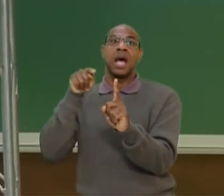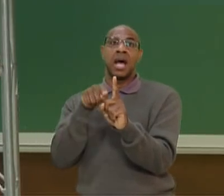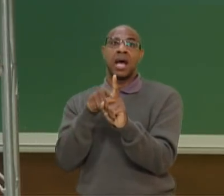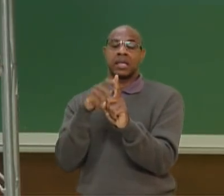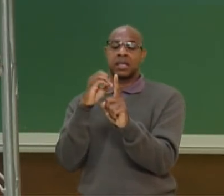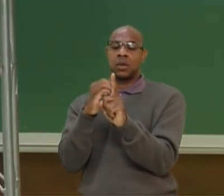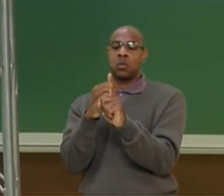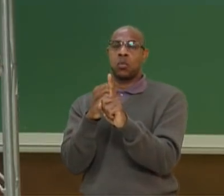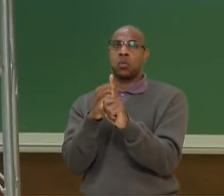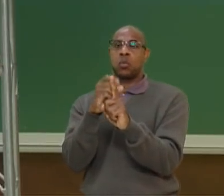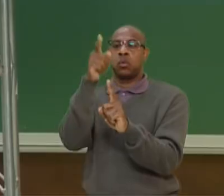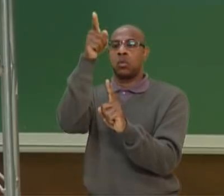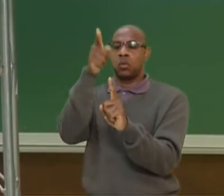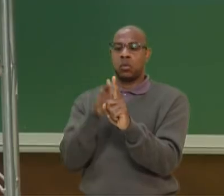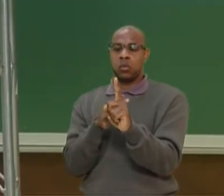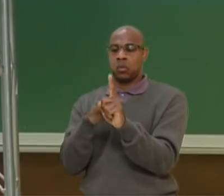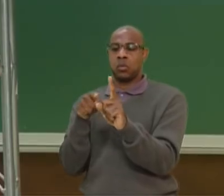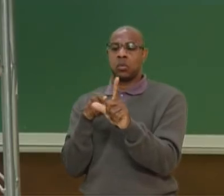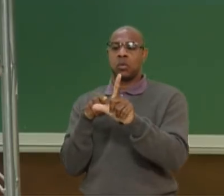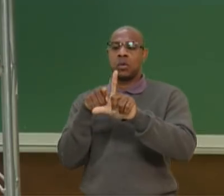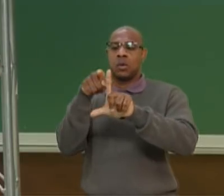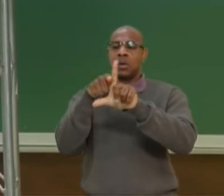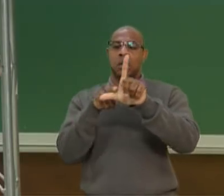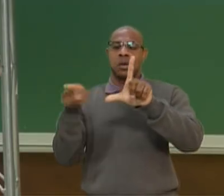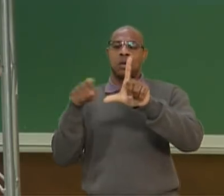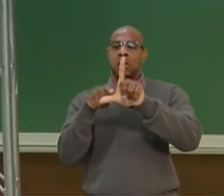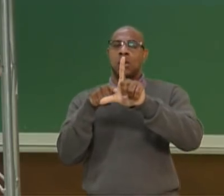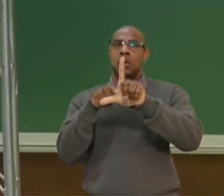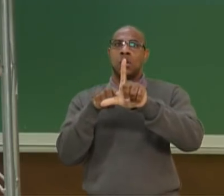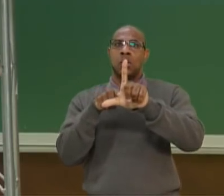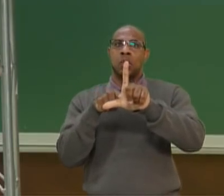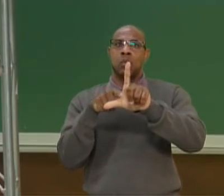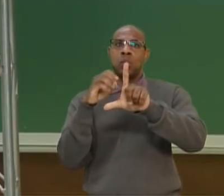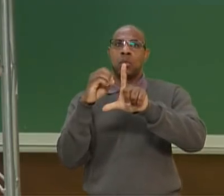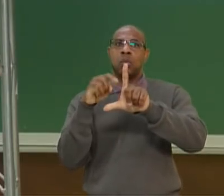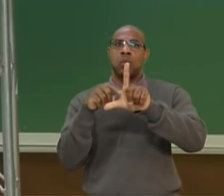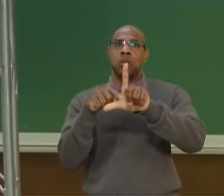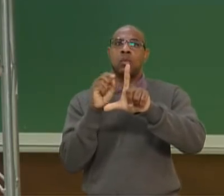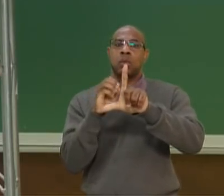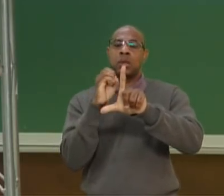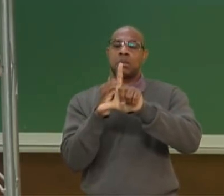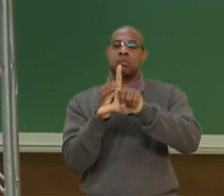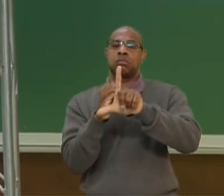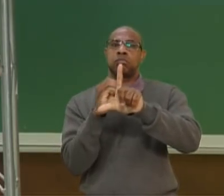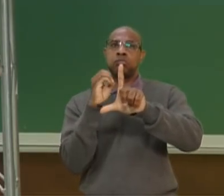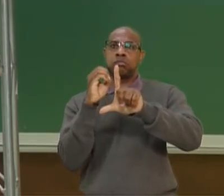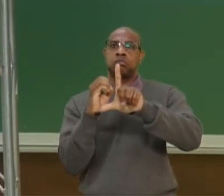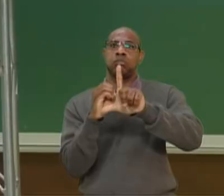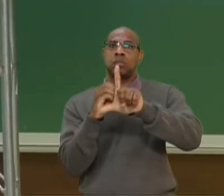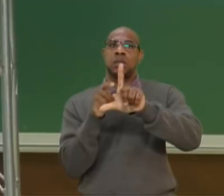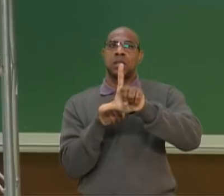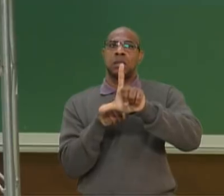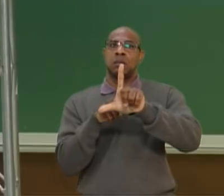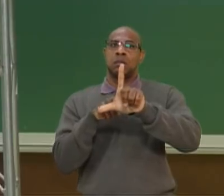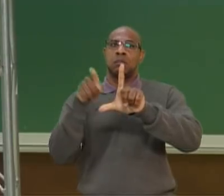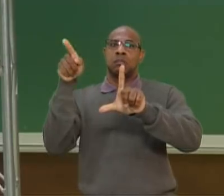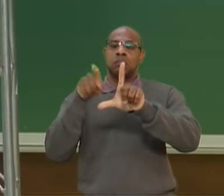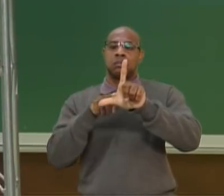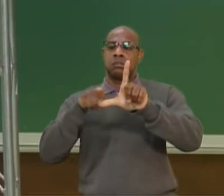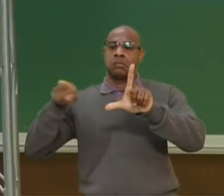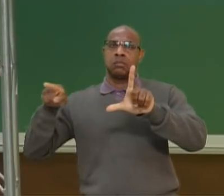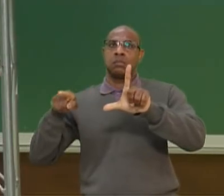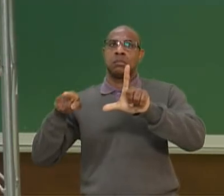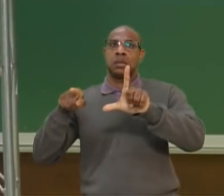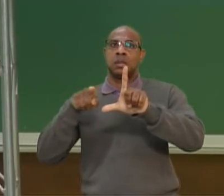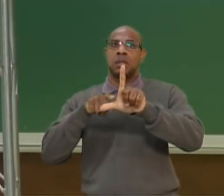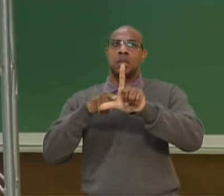na origem do nosso sistema cartesiano, 0, 0, nosso sistema de Argand-Gauss, né, nesse caso. E o